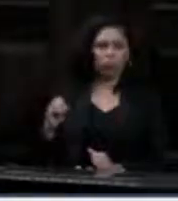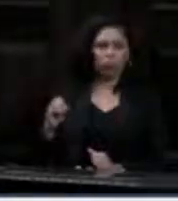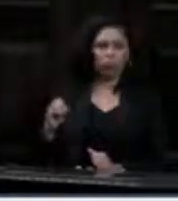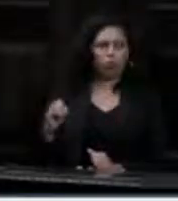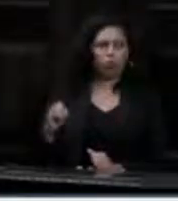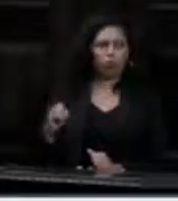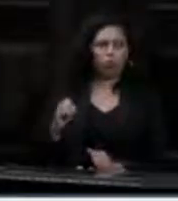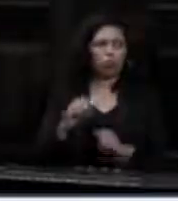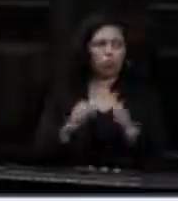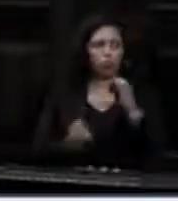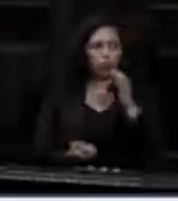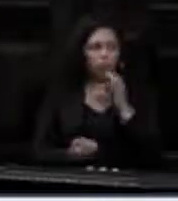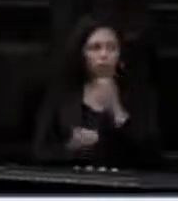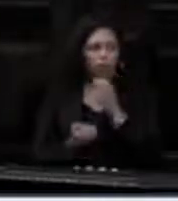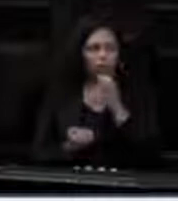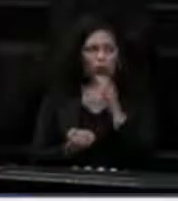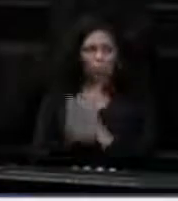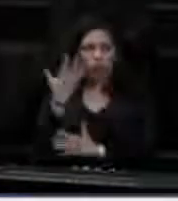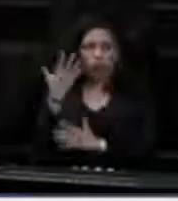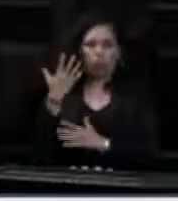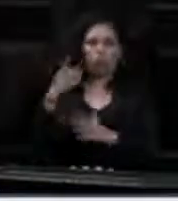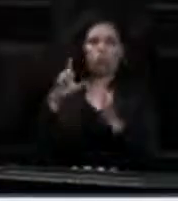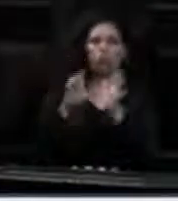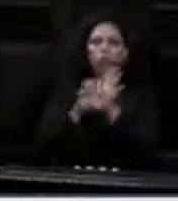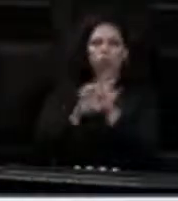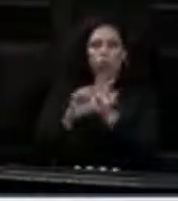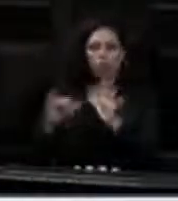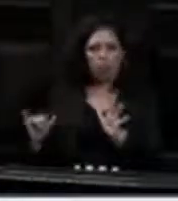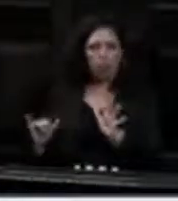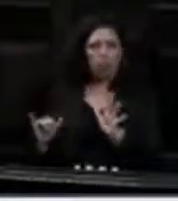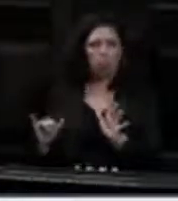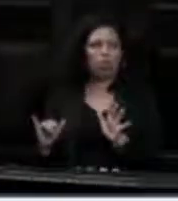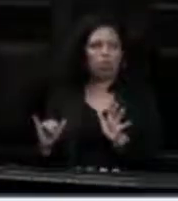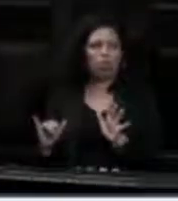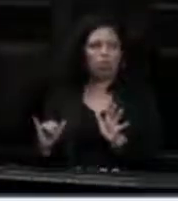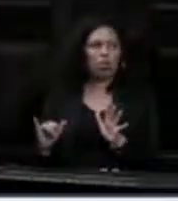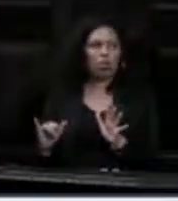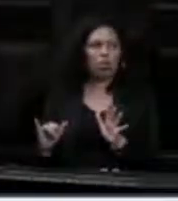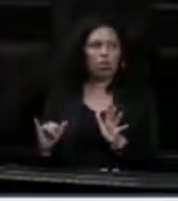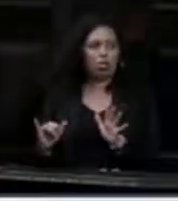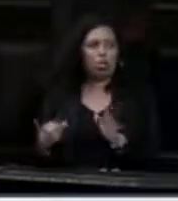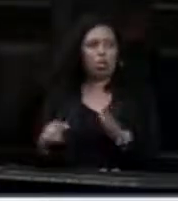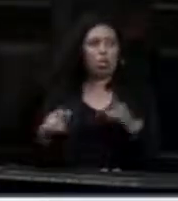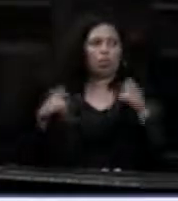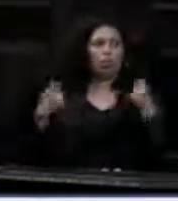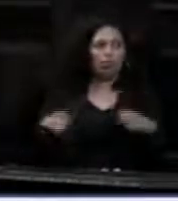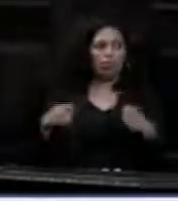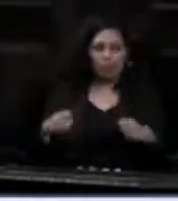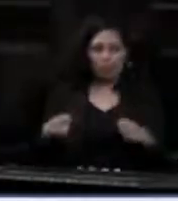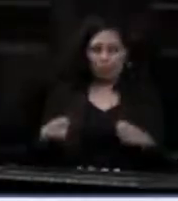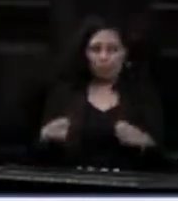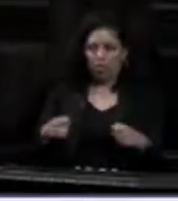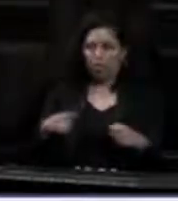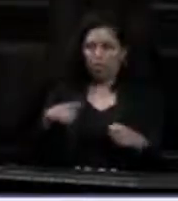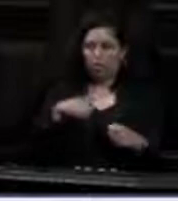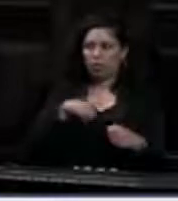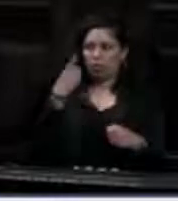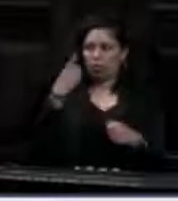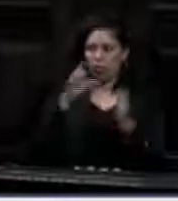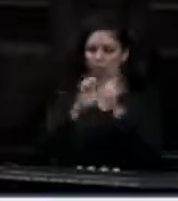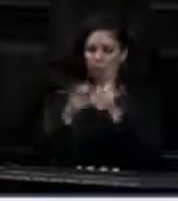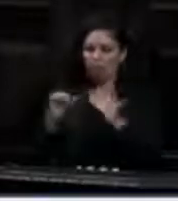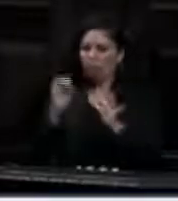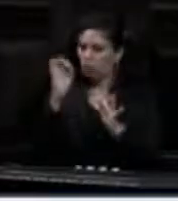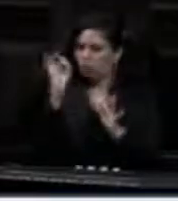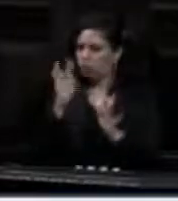uma norma que todas as legislações relativas a calendário deveriam estar em apenas uma lei. Isso para